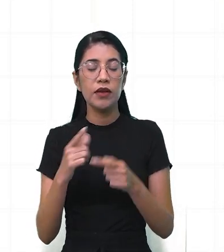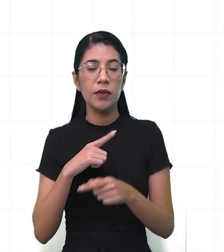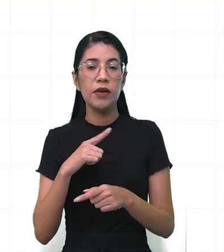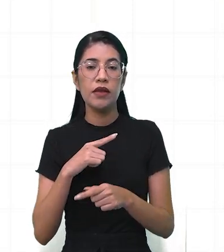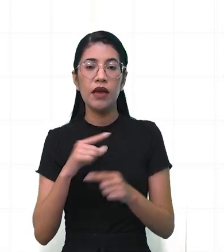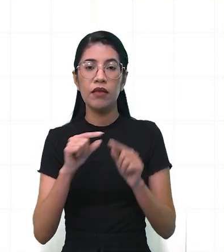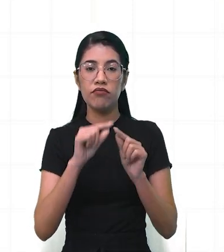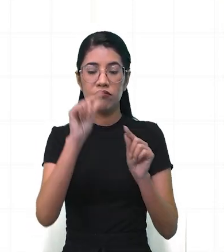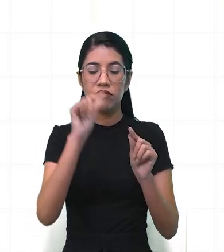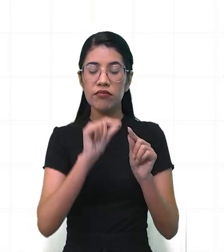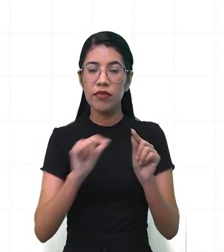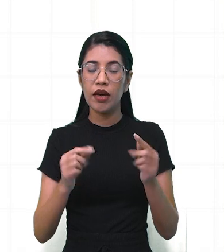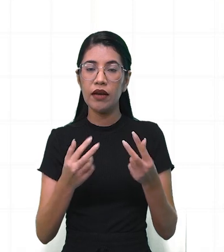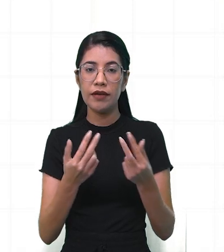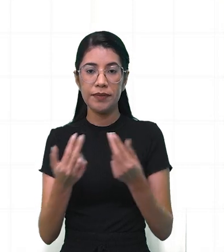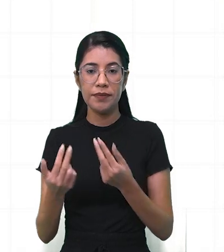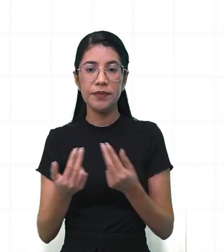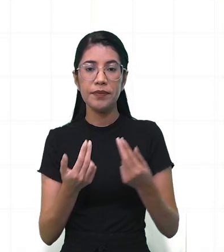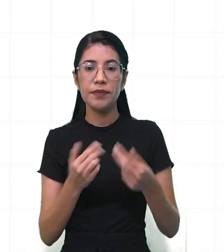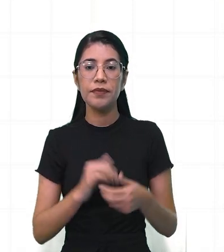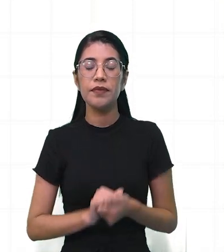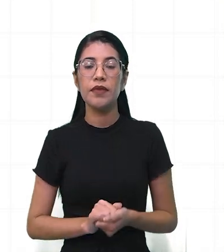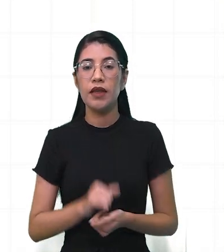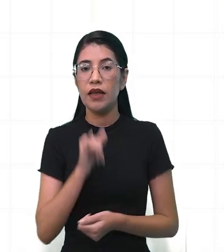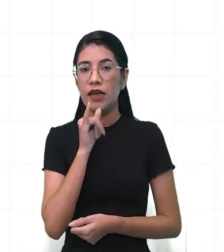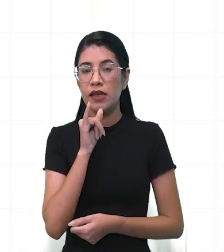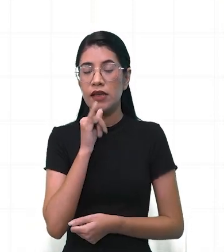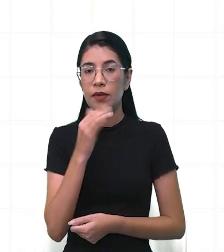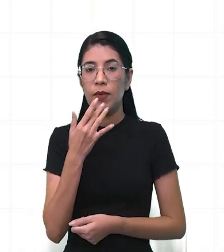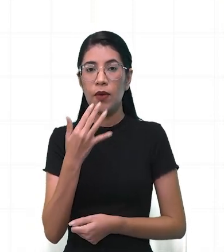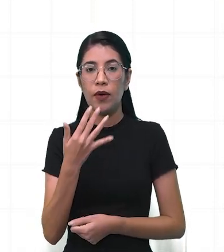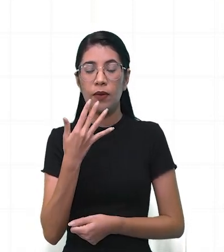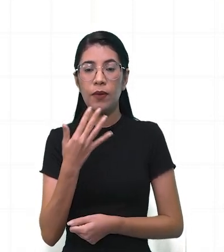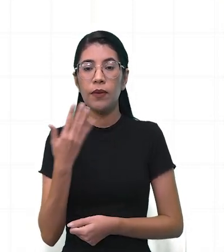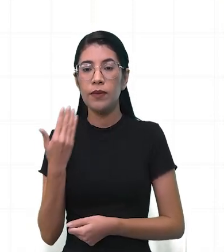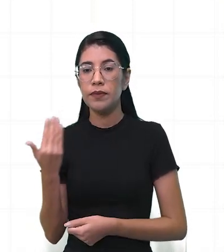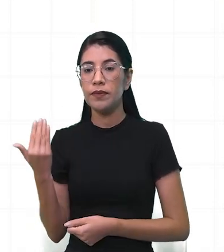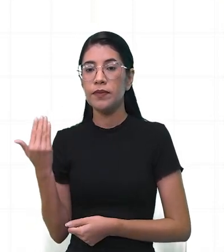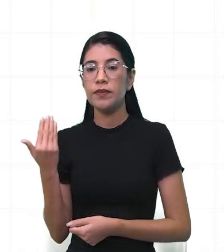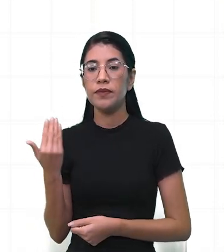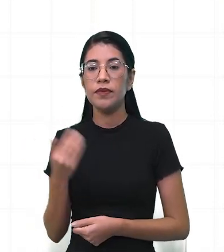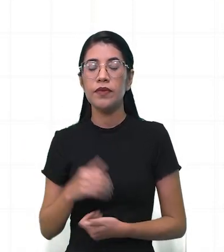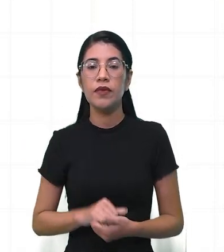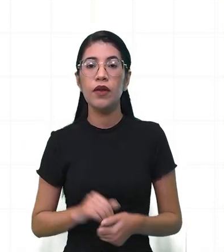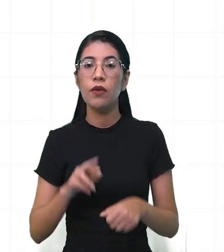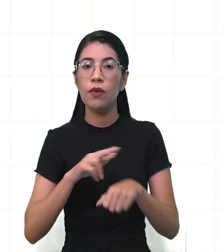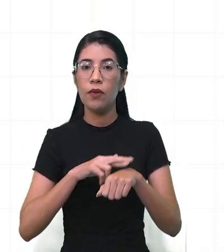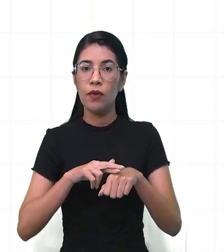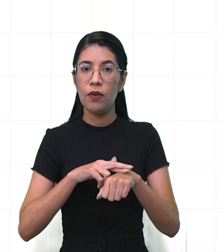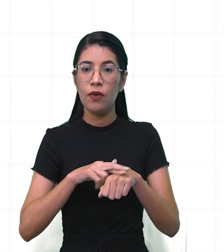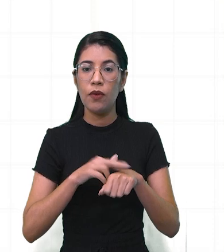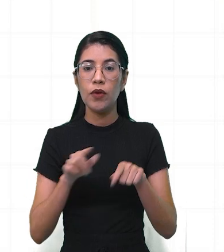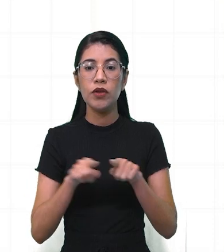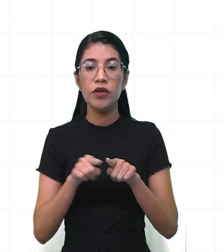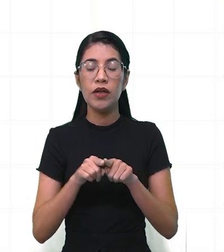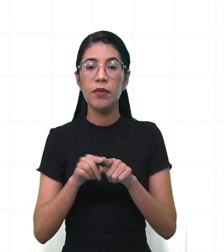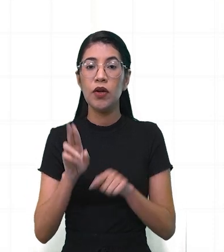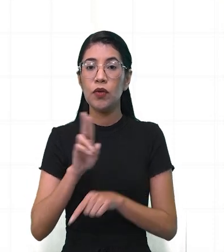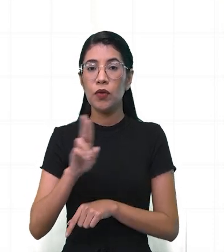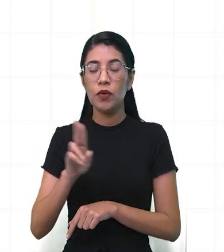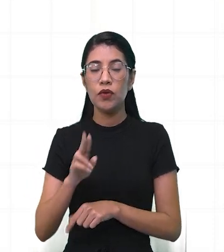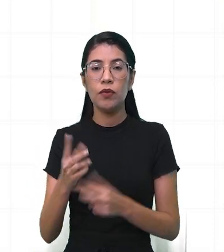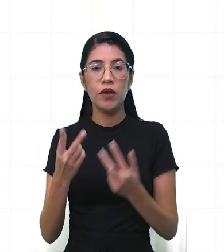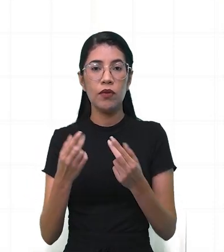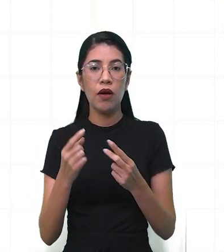mesma medida. Olha só essa cor aqui, ó. A mesma cor e a mesma nomenclatura,